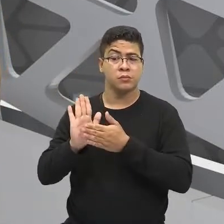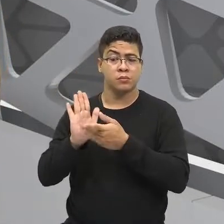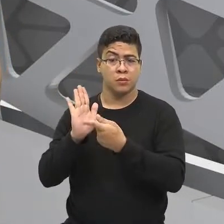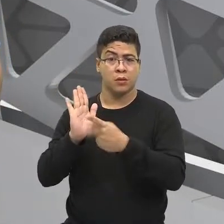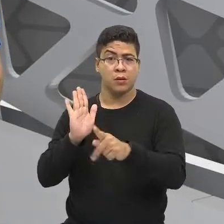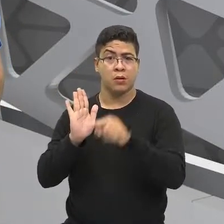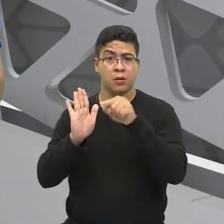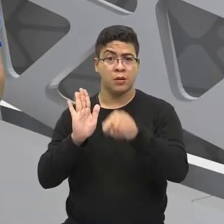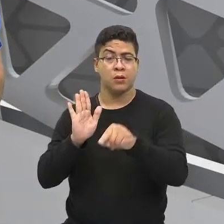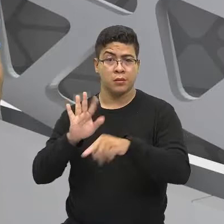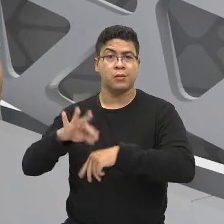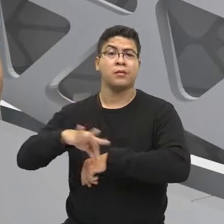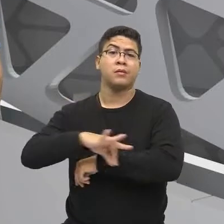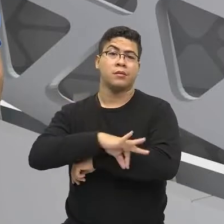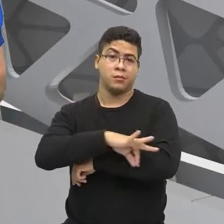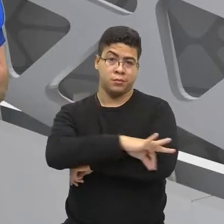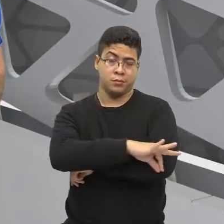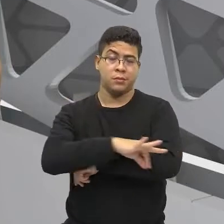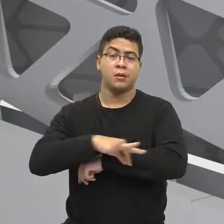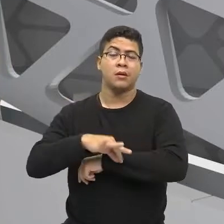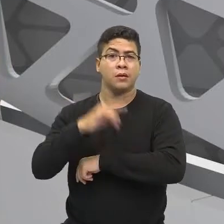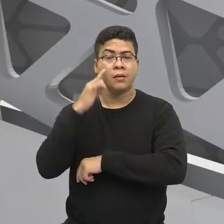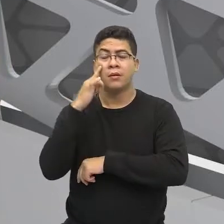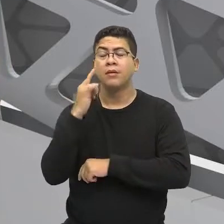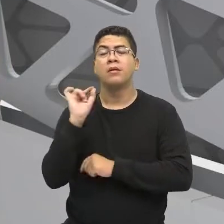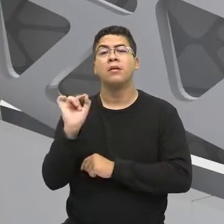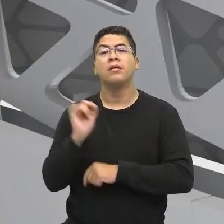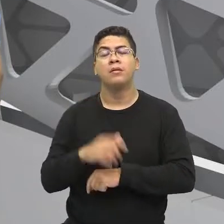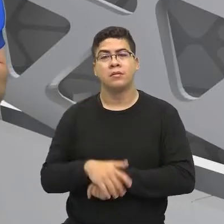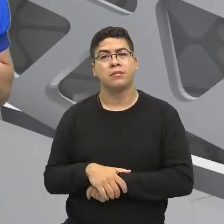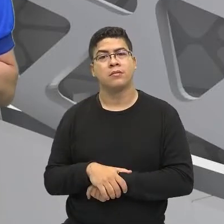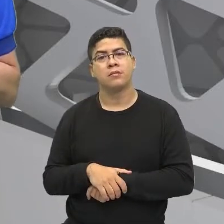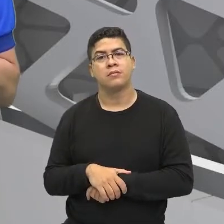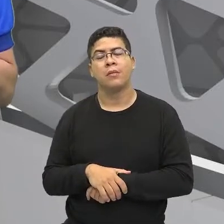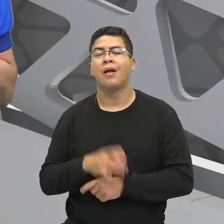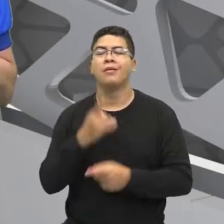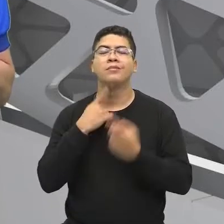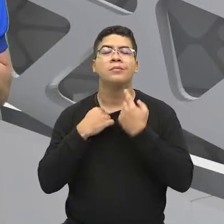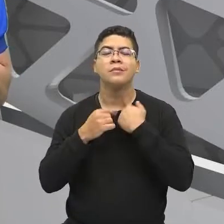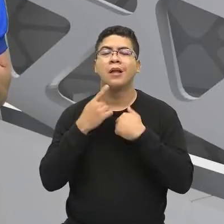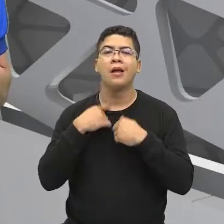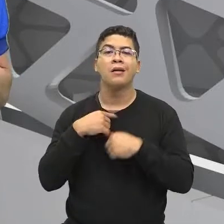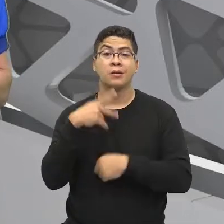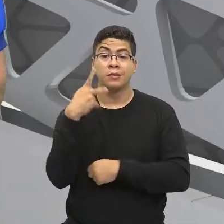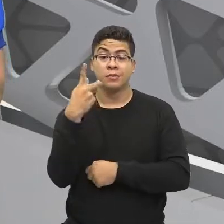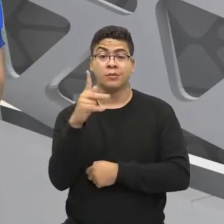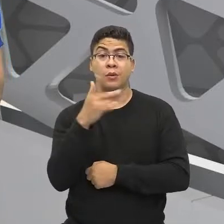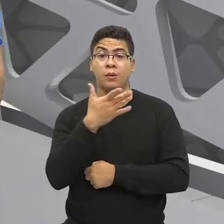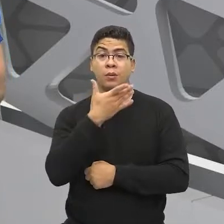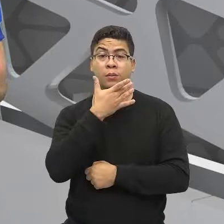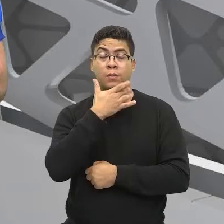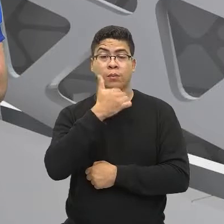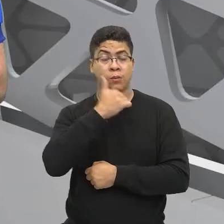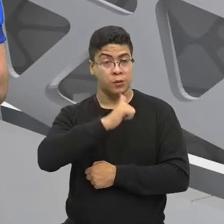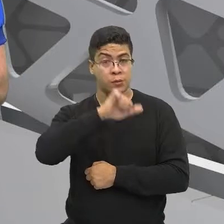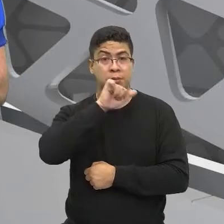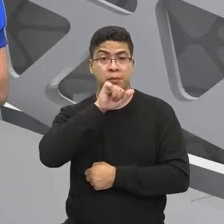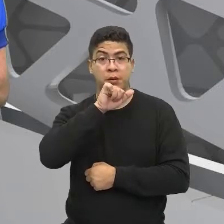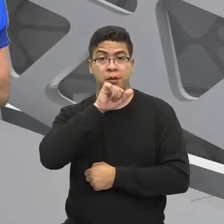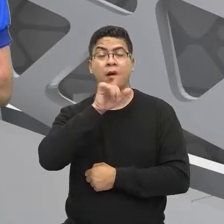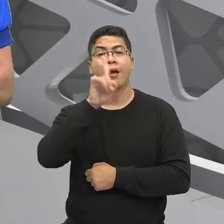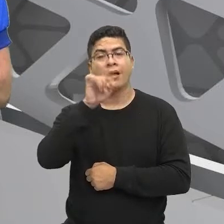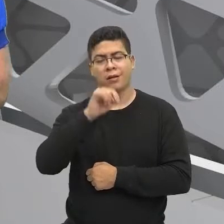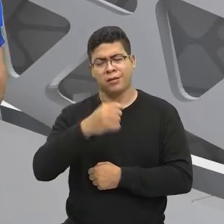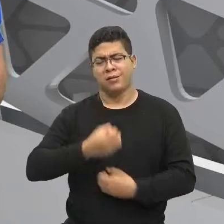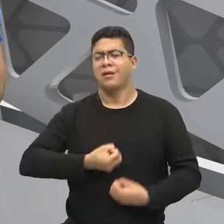era ser arquiteto. O desejo do pai dele. Quem queria na época que o seu filho fosse poeta?